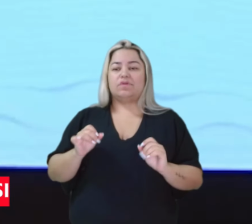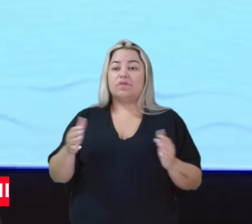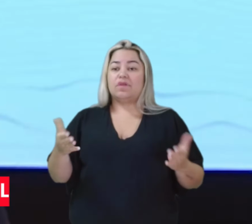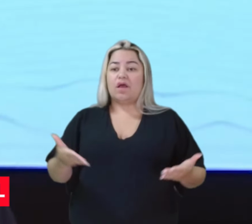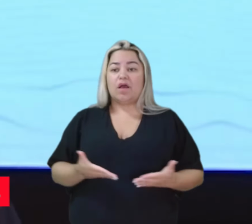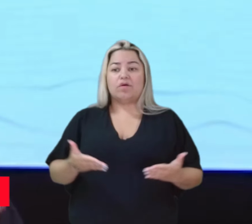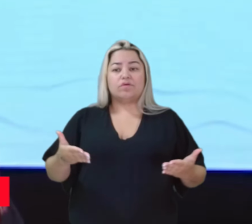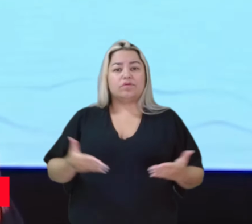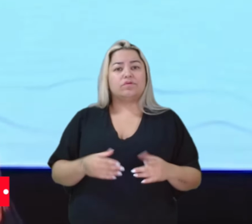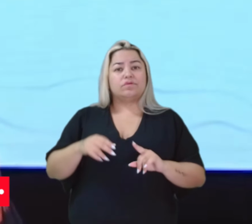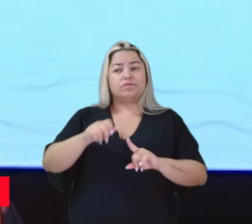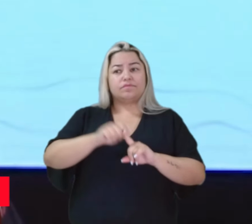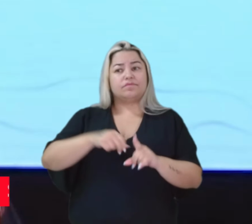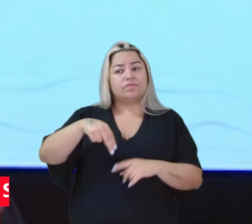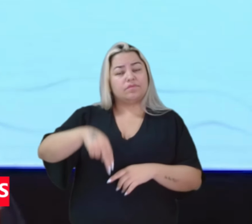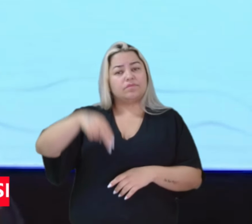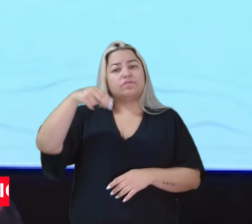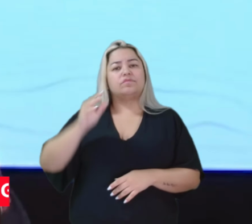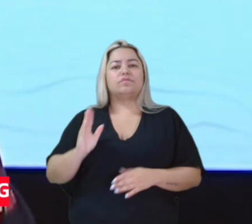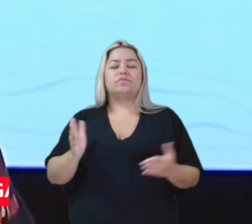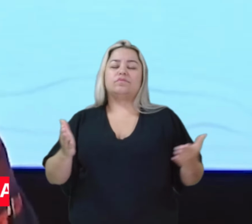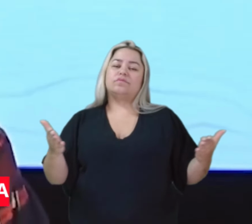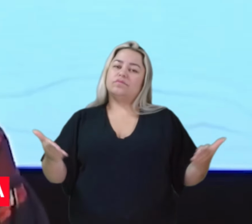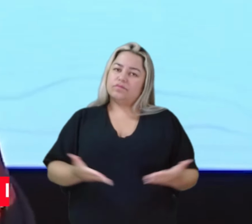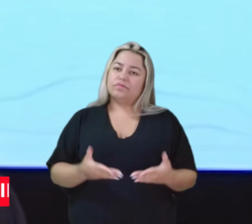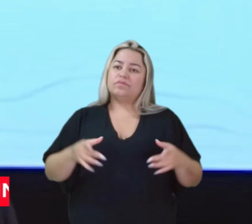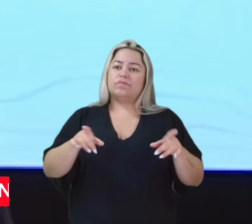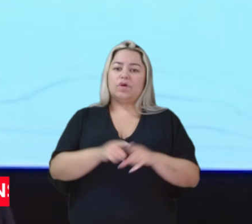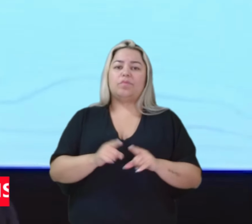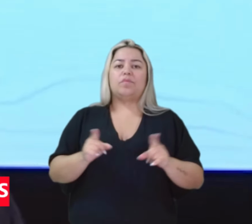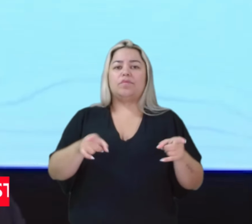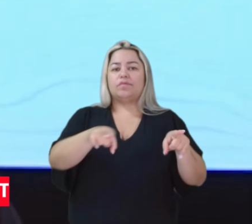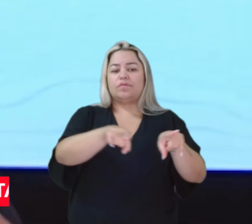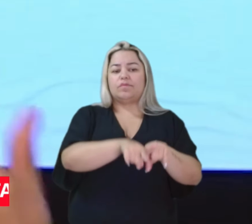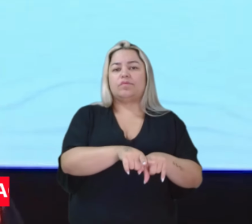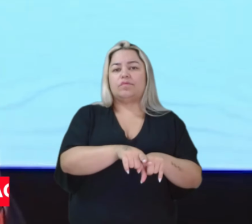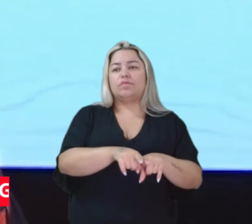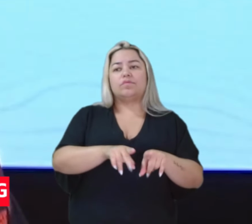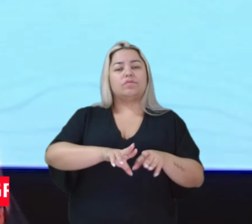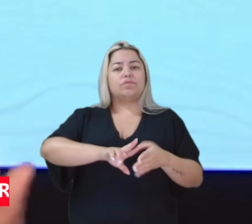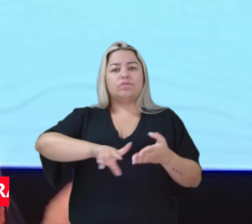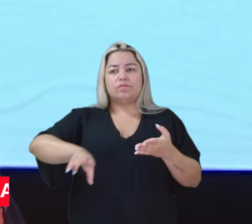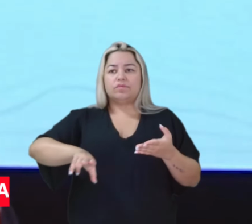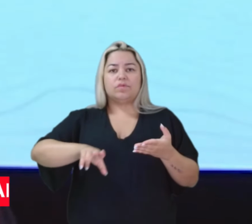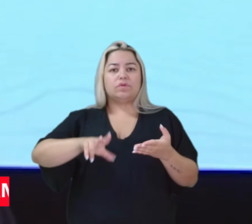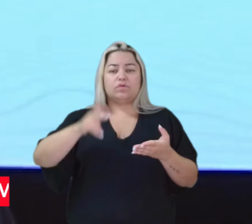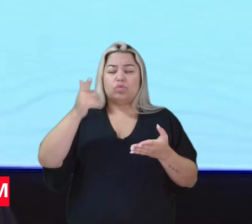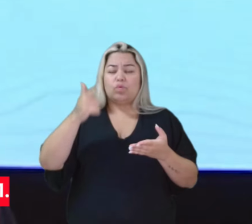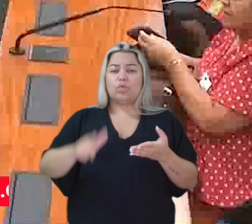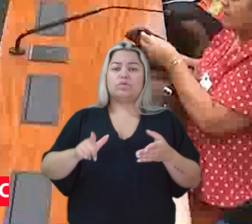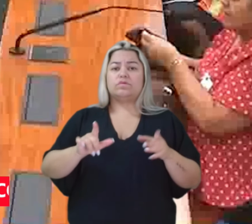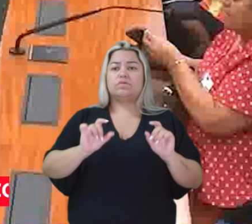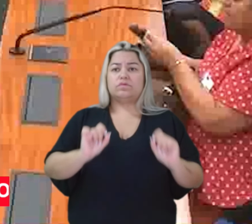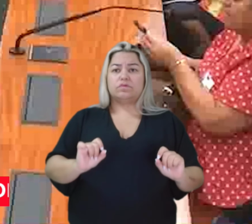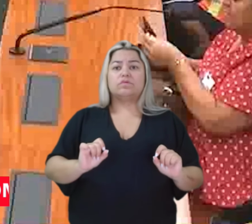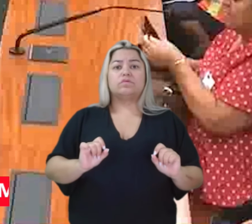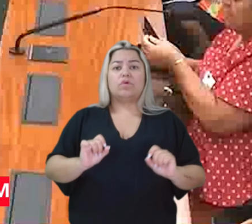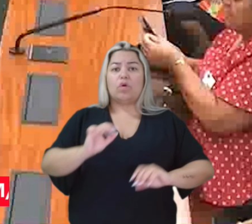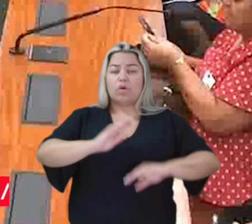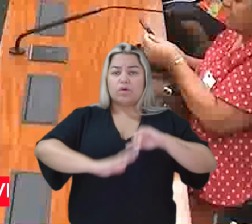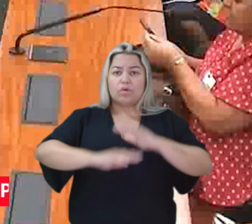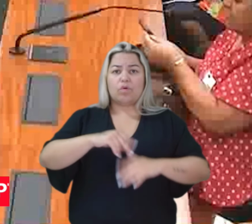hoje, em novembro, a gente tem acelerado ali as titulações com as parcerias do MDA, do INCRA e tantos outros que nos acompanham. Outra ação